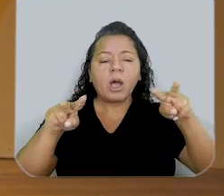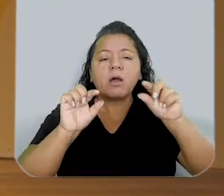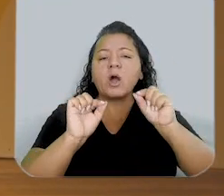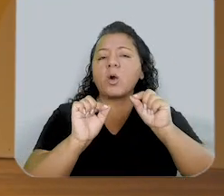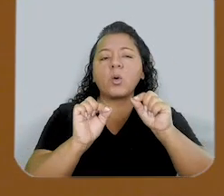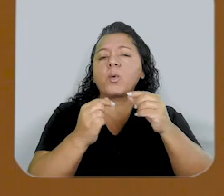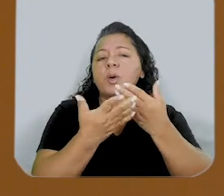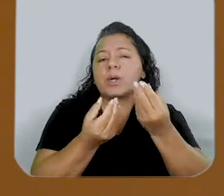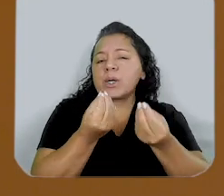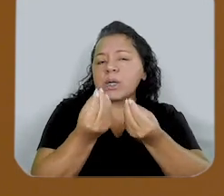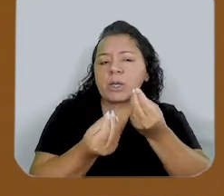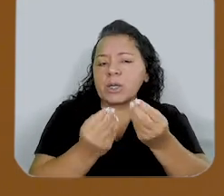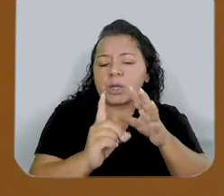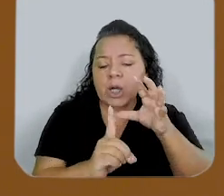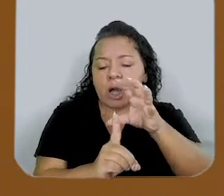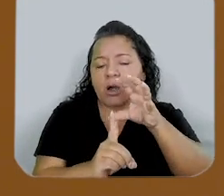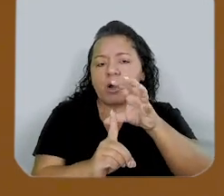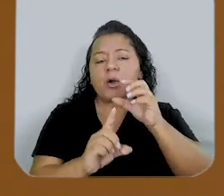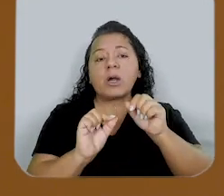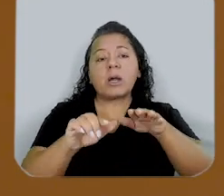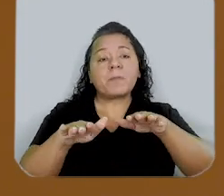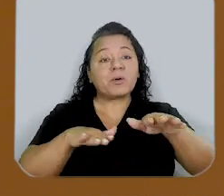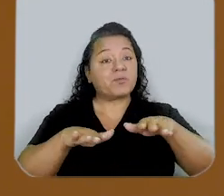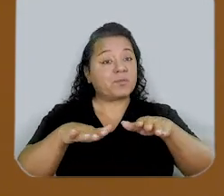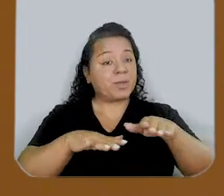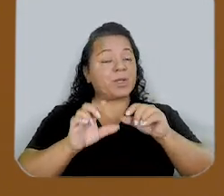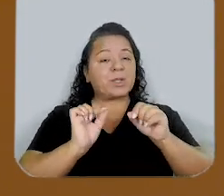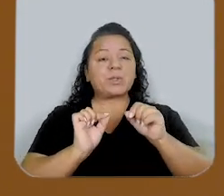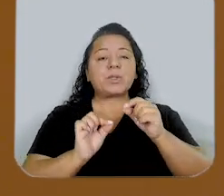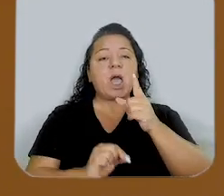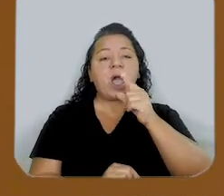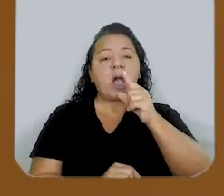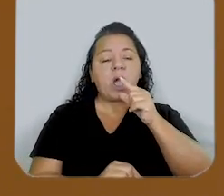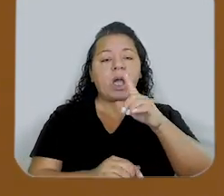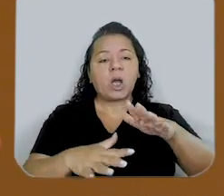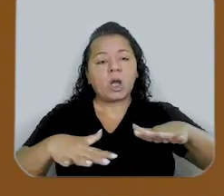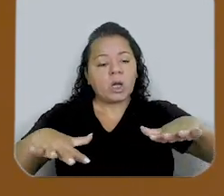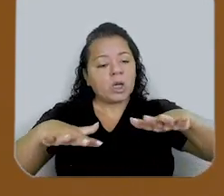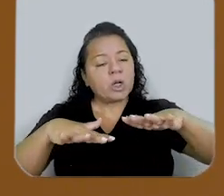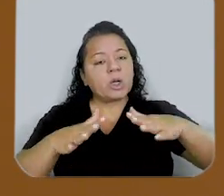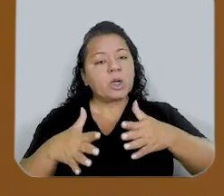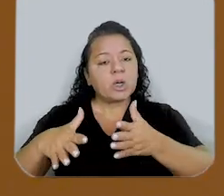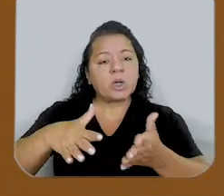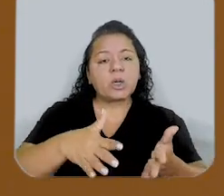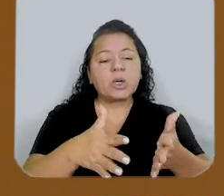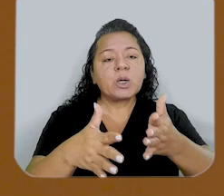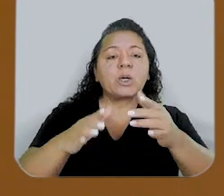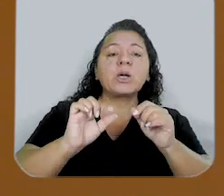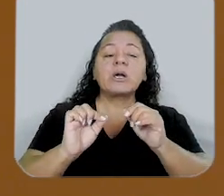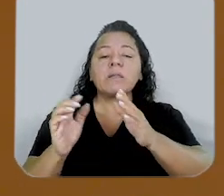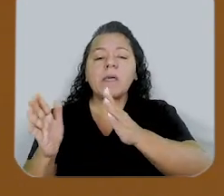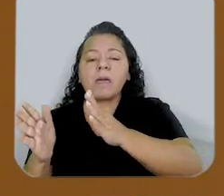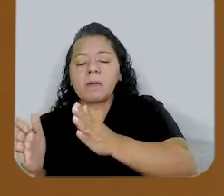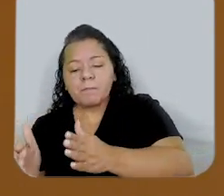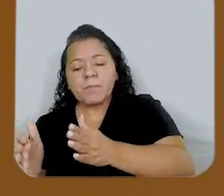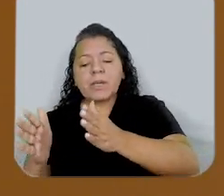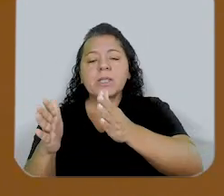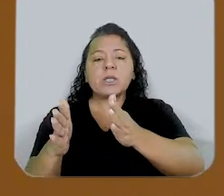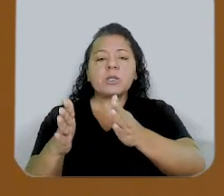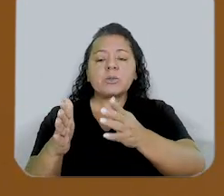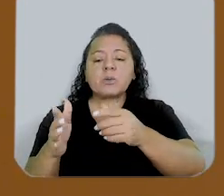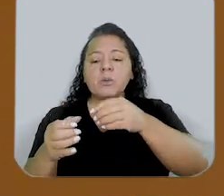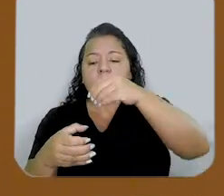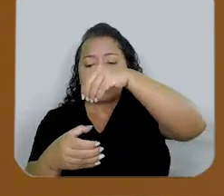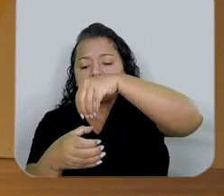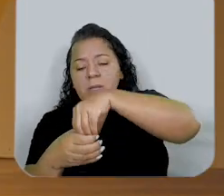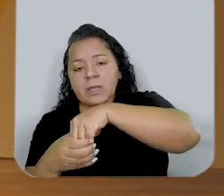dentro da comida beiradeira, que é exatamente o movimento dos rios, né? Há período de plantação X, há período de plantação de macaxeira, de melancia